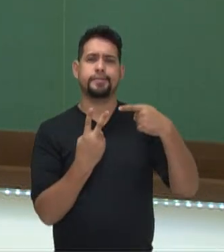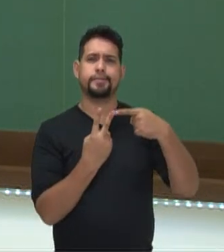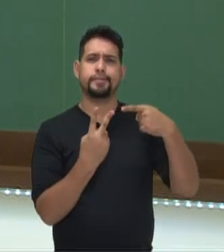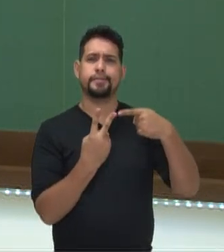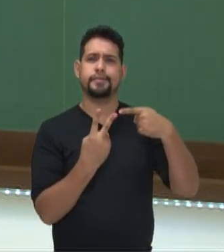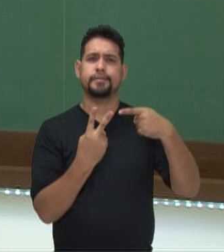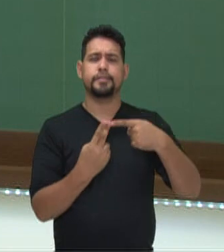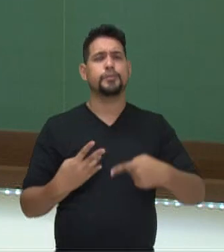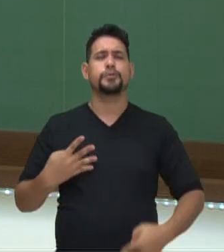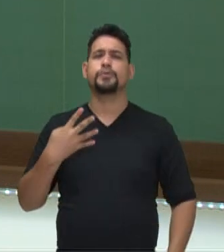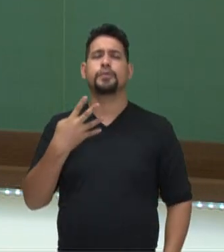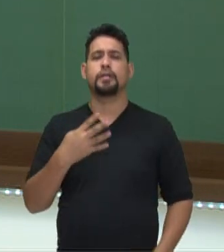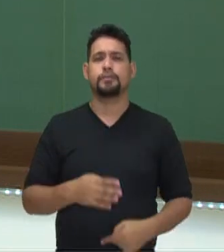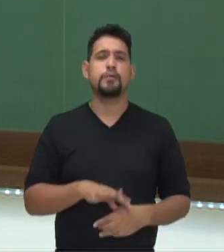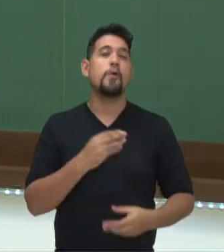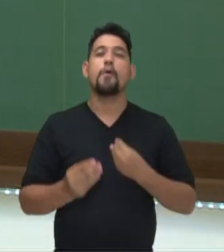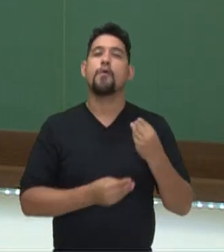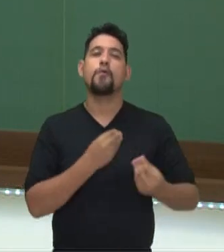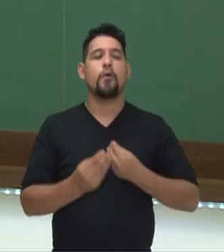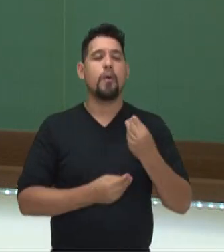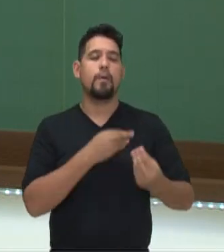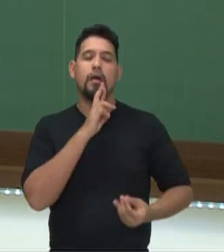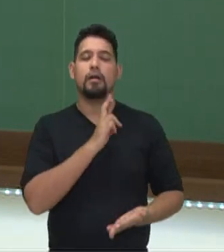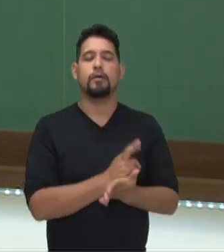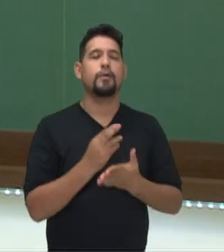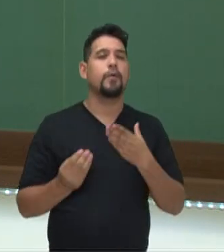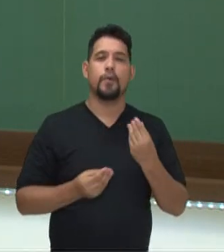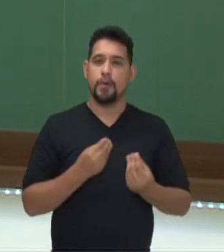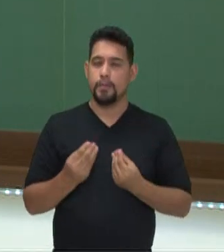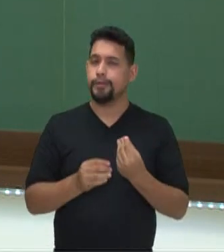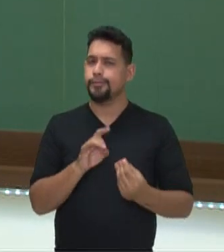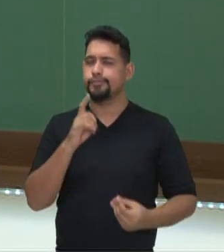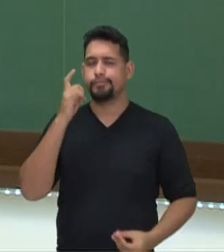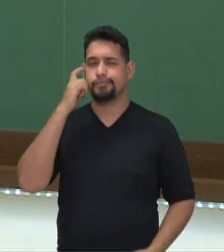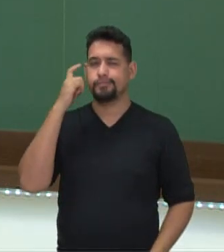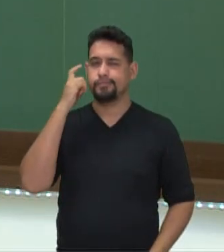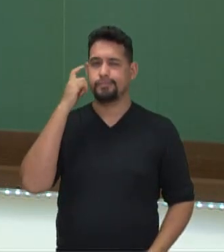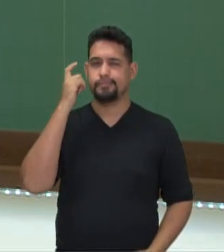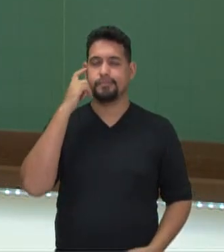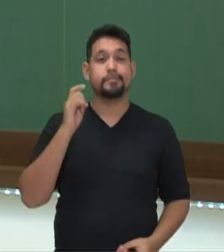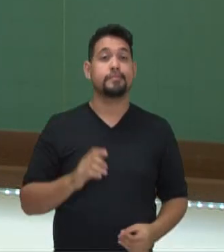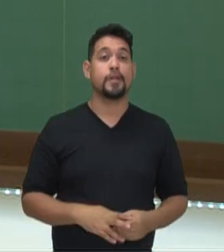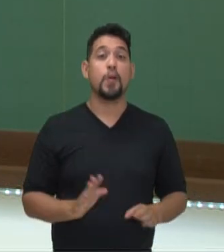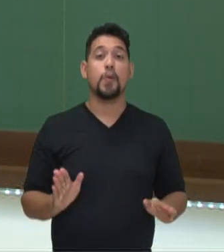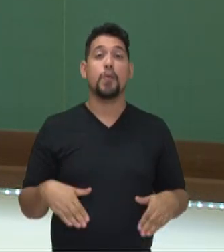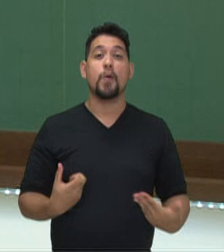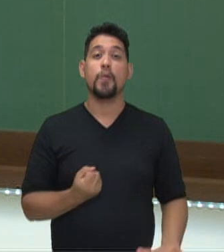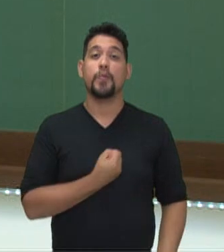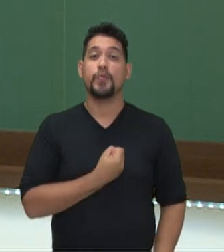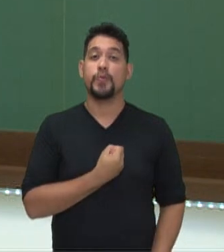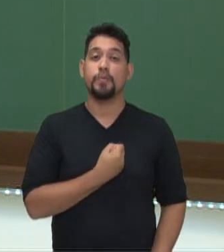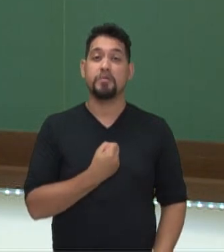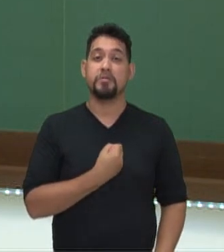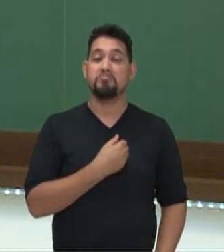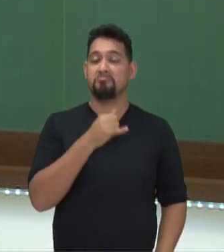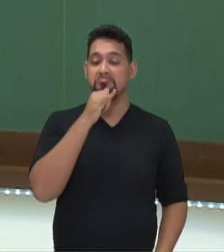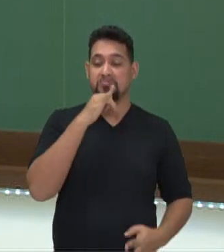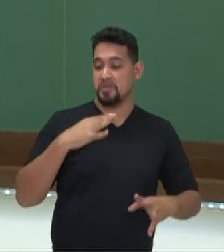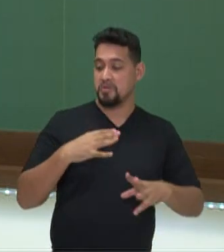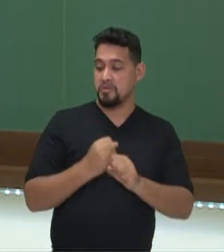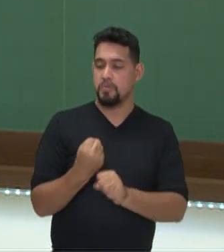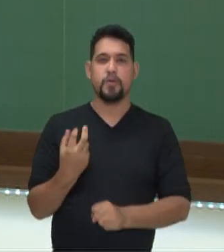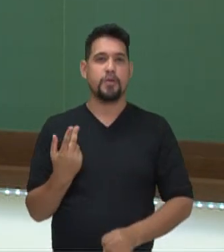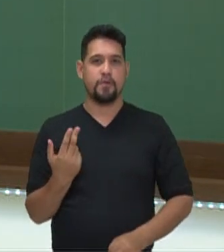de 4, como é que vocês iriam resolver? É só pensar, né? Qual é o número que multiplicado por